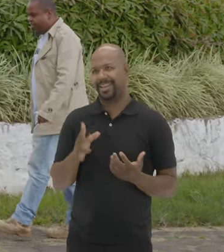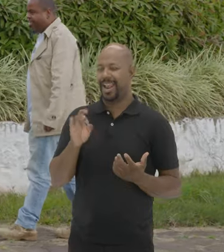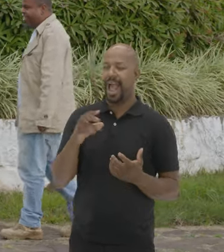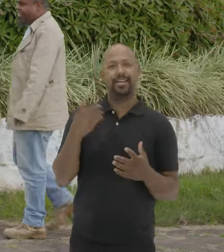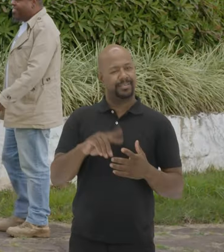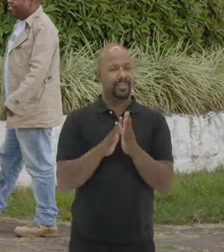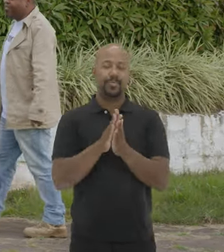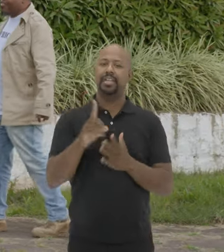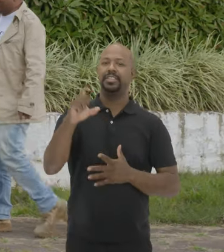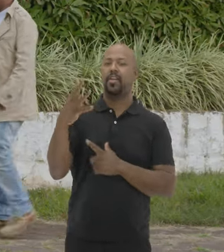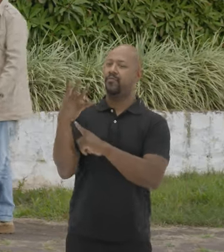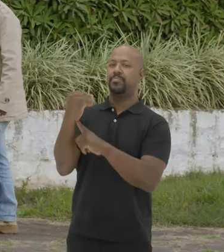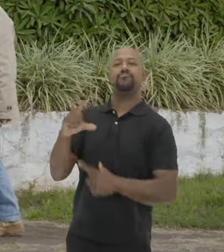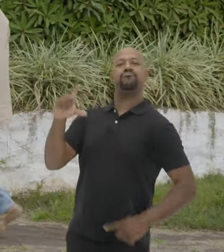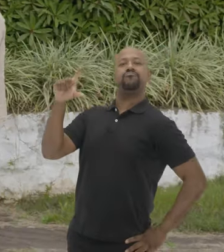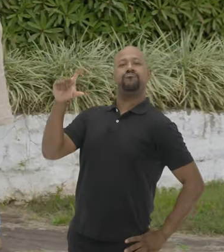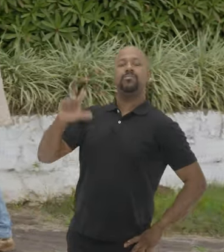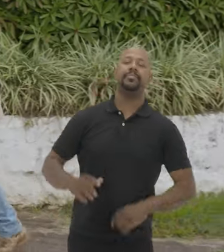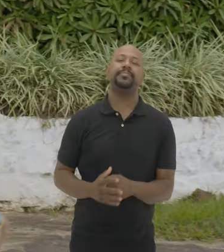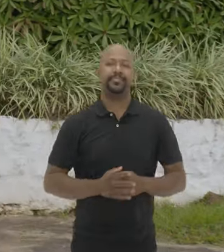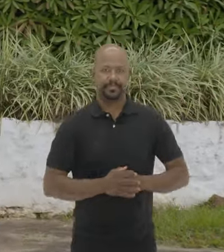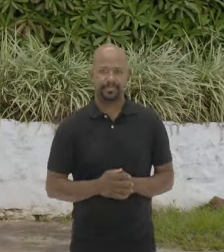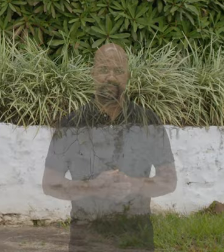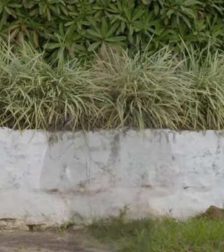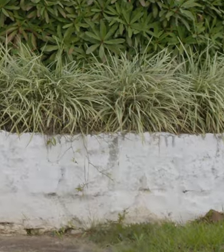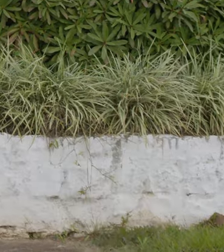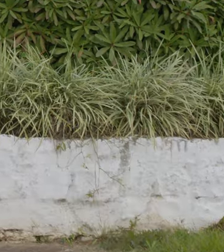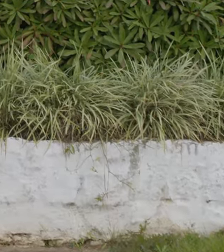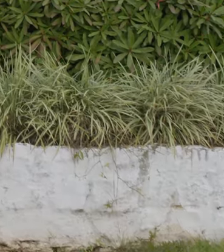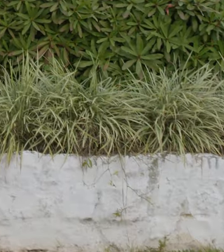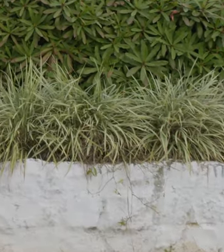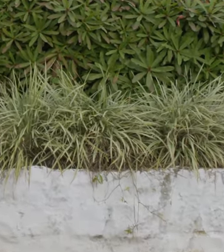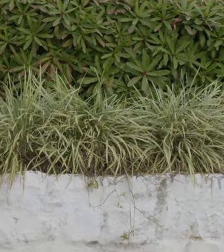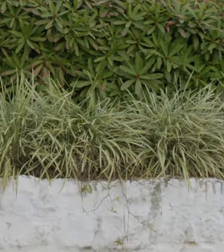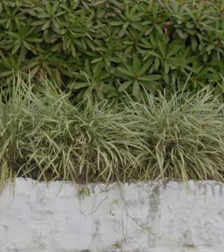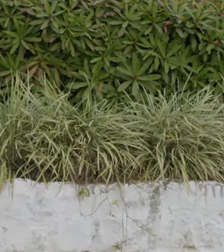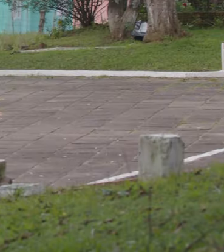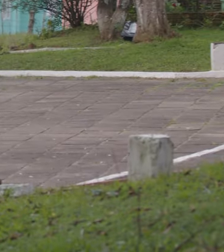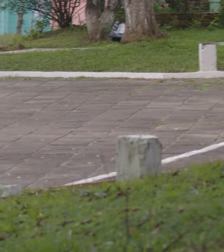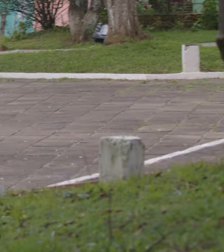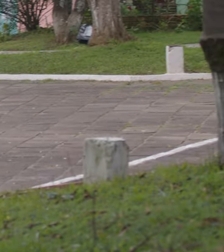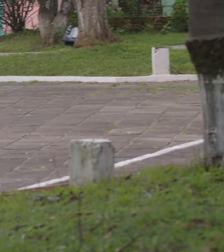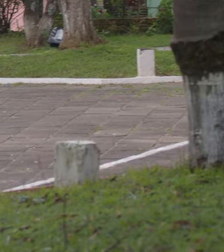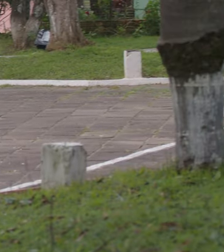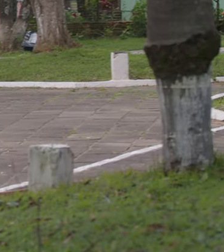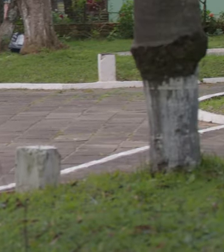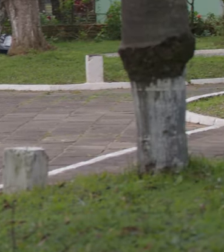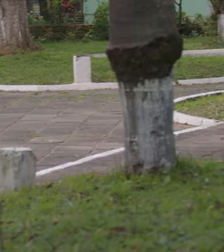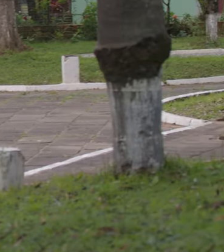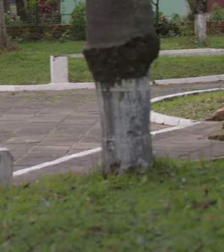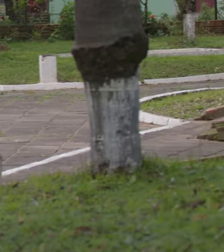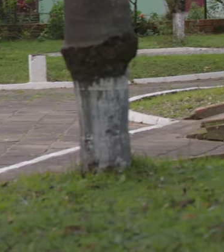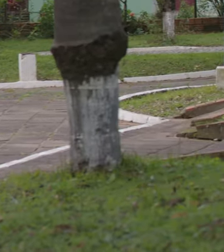Vamos fazer uma selfie o monumento bidimensional em formato de triângulo e Tom bege as figuras humanas